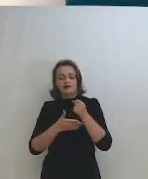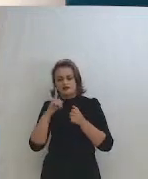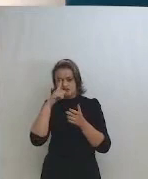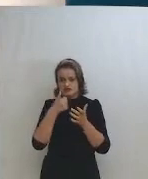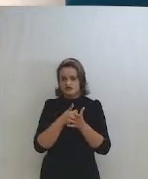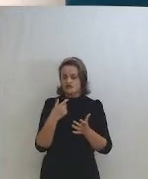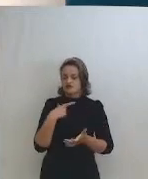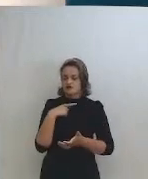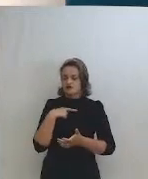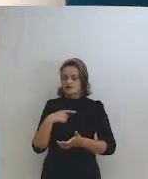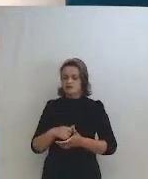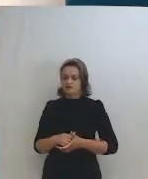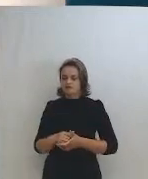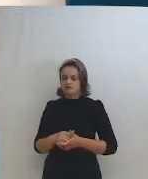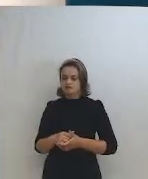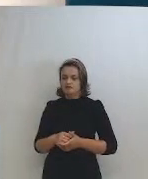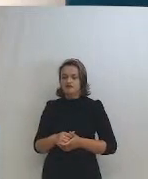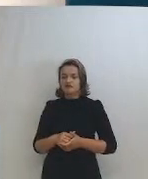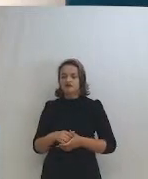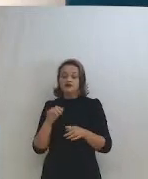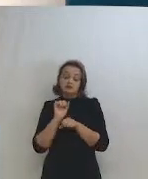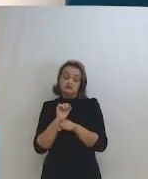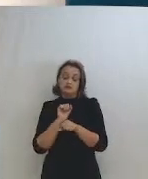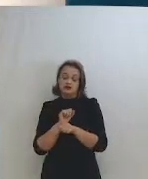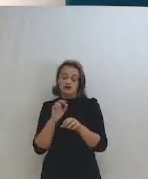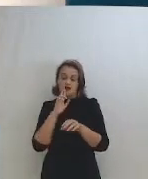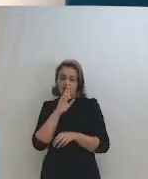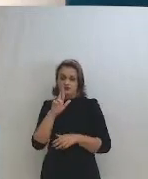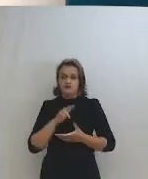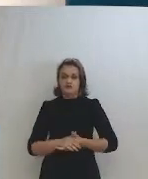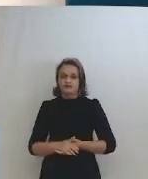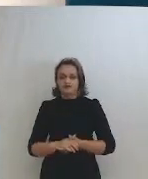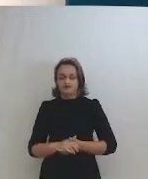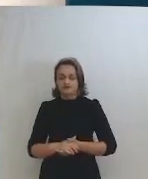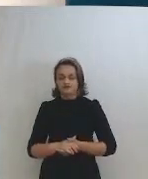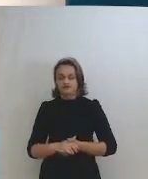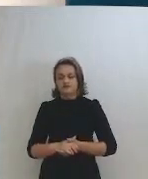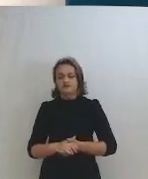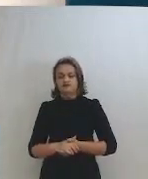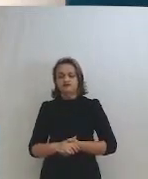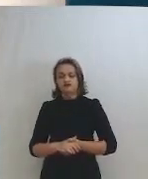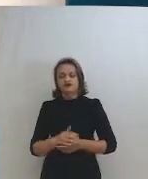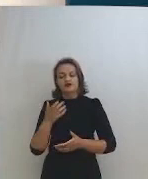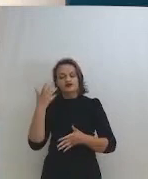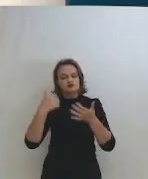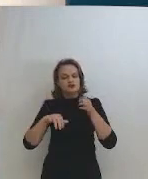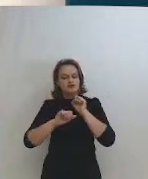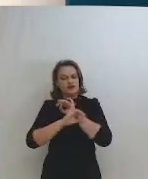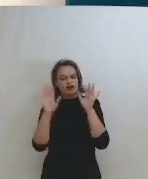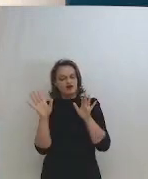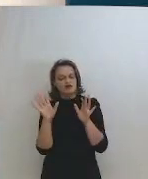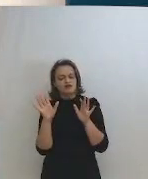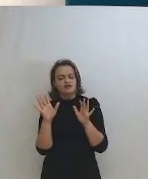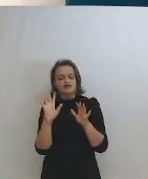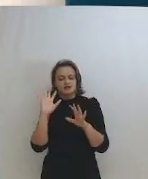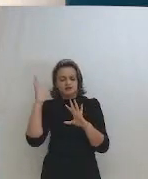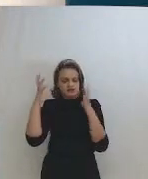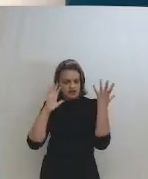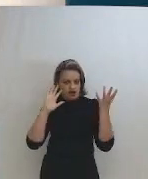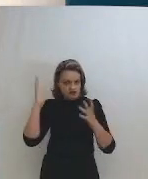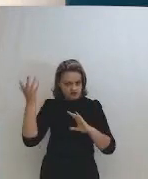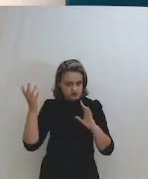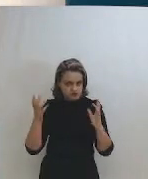e estão aguardando a pronúncia. Falam especificamente da circunstância em que o crime ocorreu, revelando a